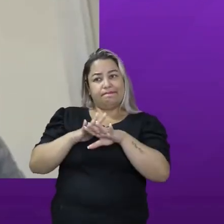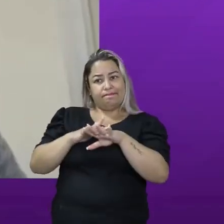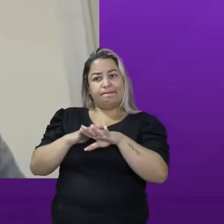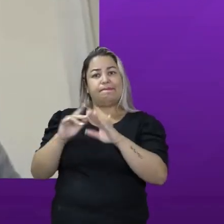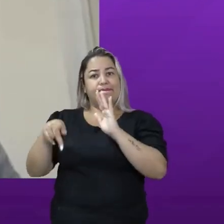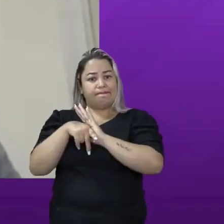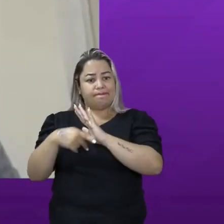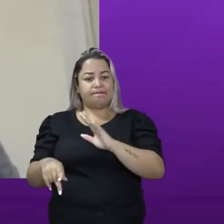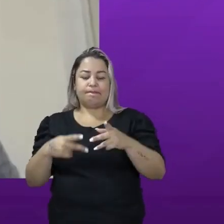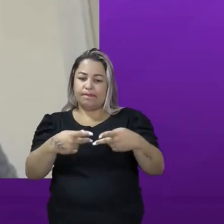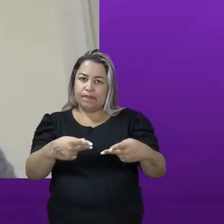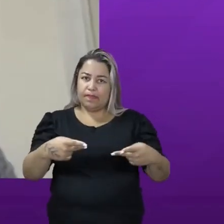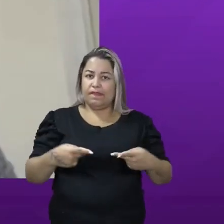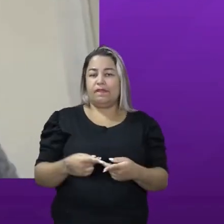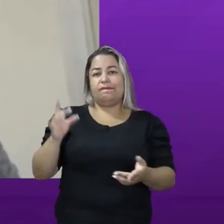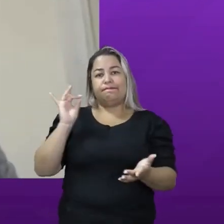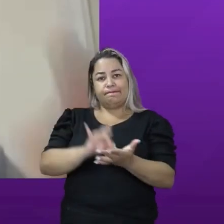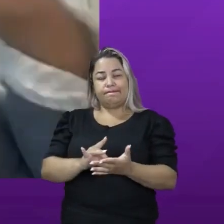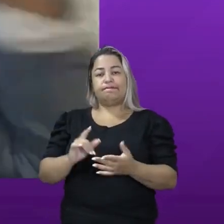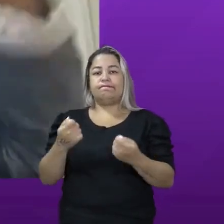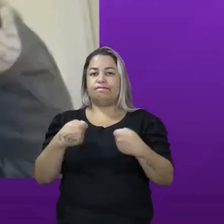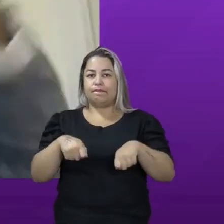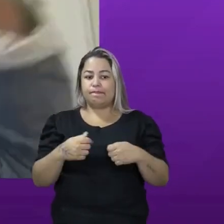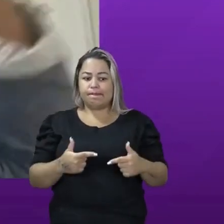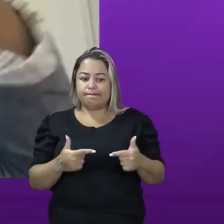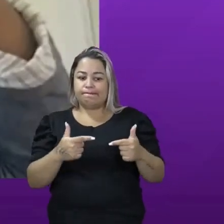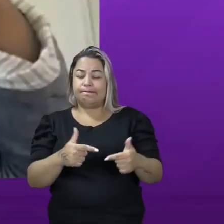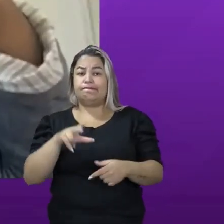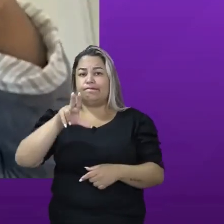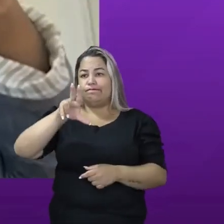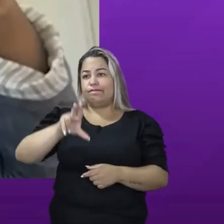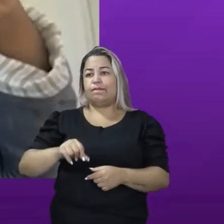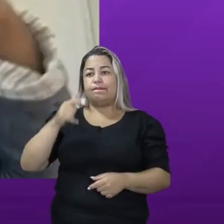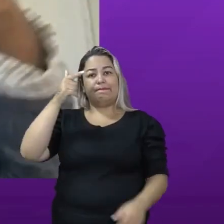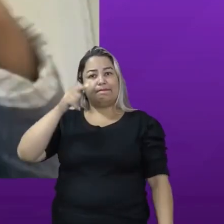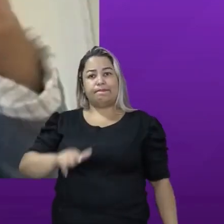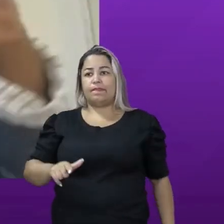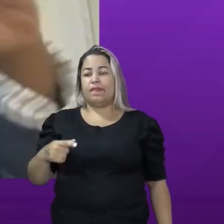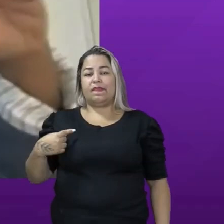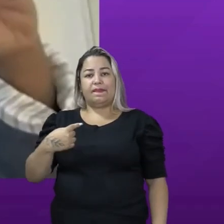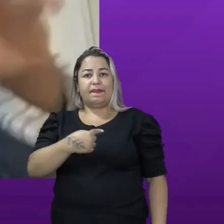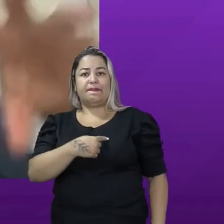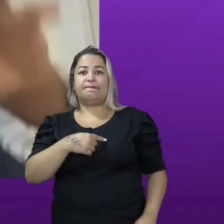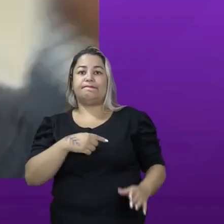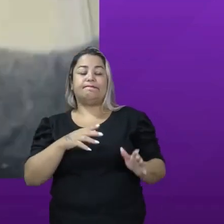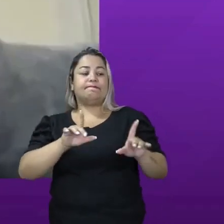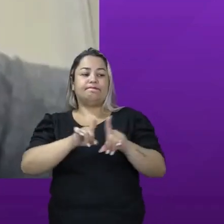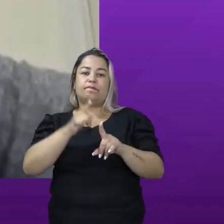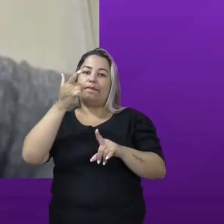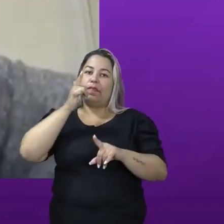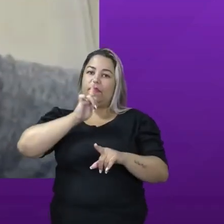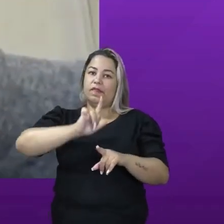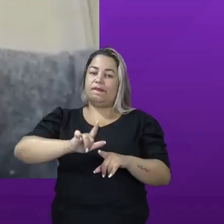seu próprio prato. E isso é uma realidade que a gente precisa enfrentar. E se a gente não arranja a nossa agenda climática para dar